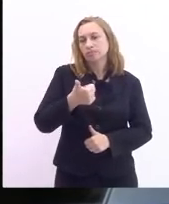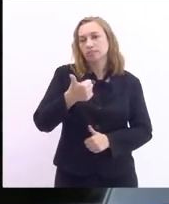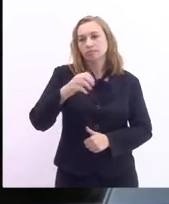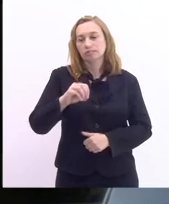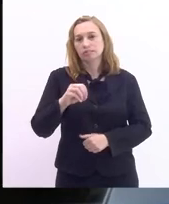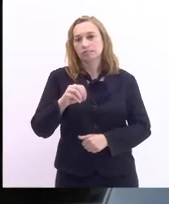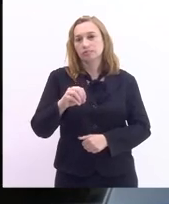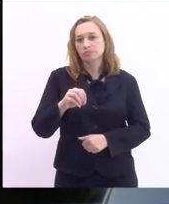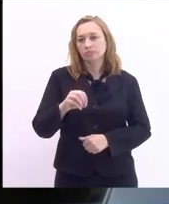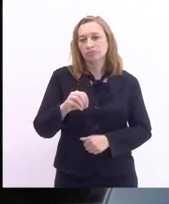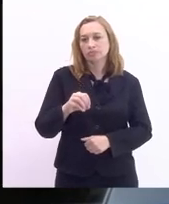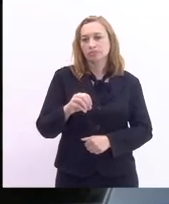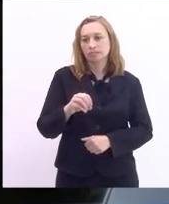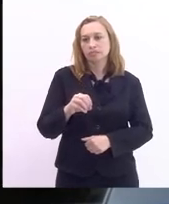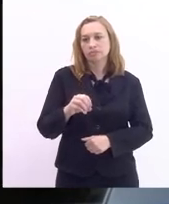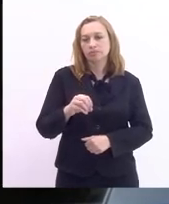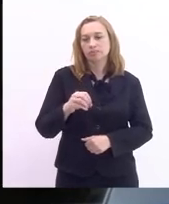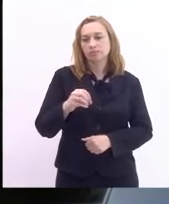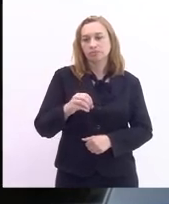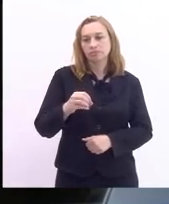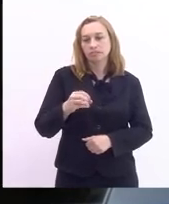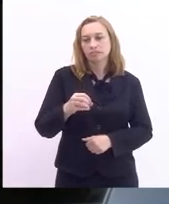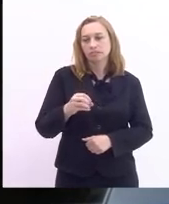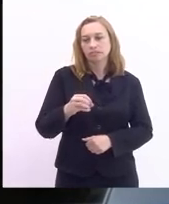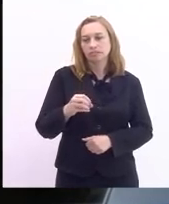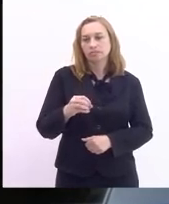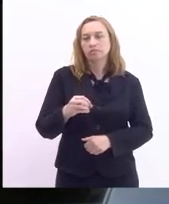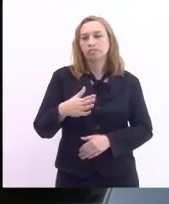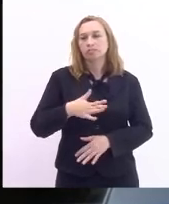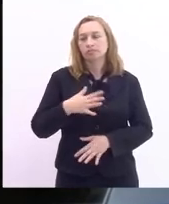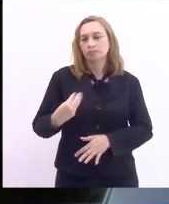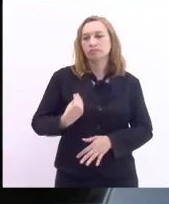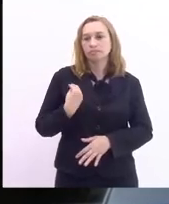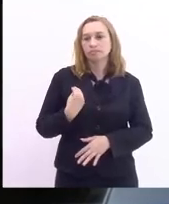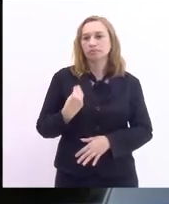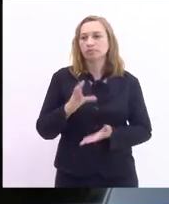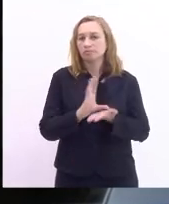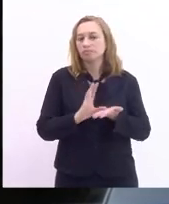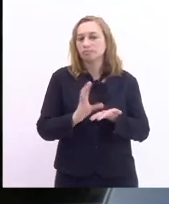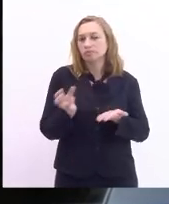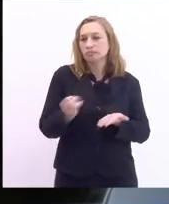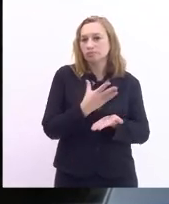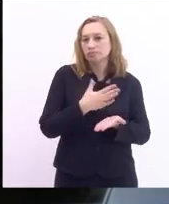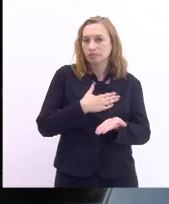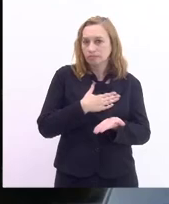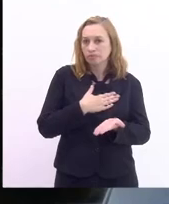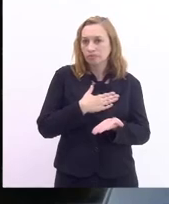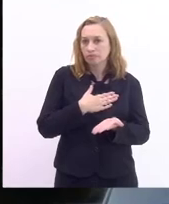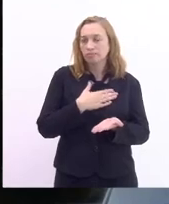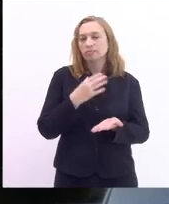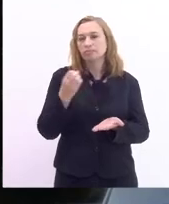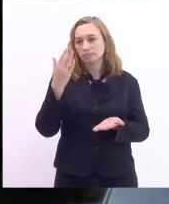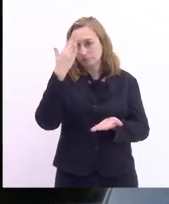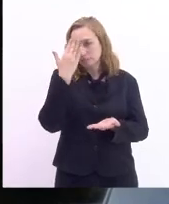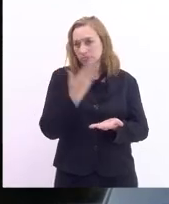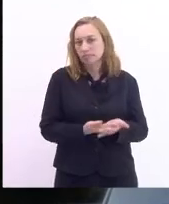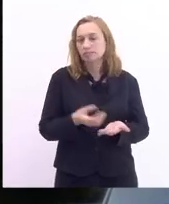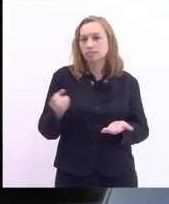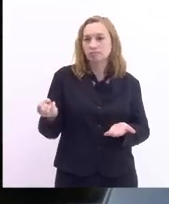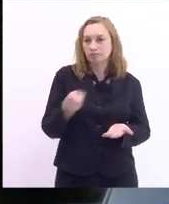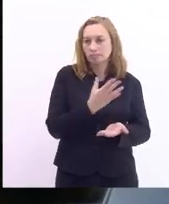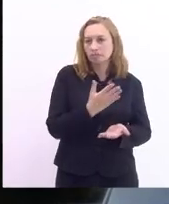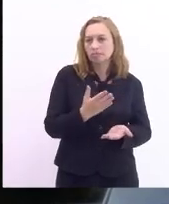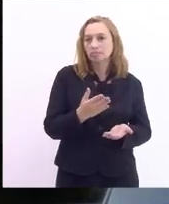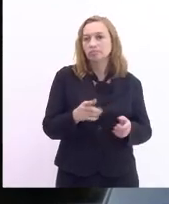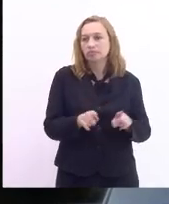isso um conselho é algo novo para mim eu acredito que seja novo também